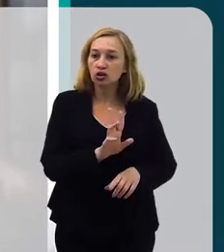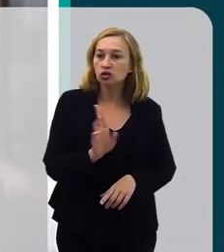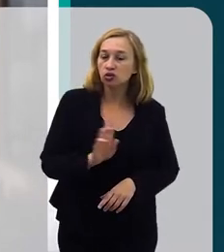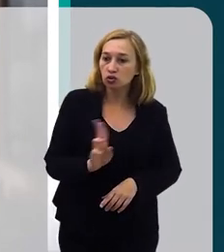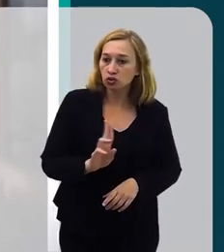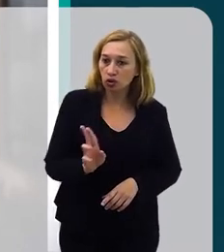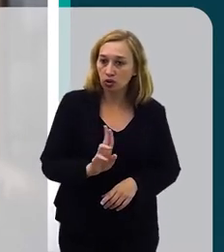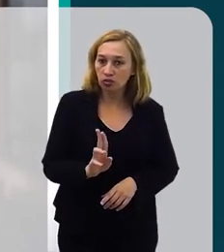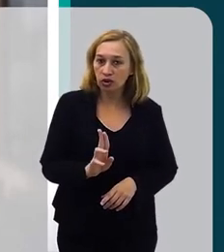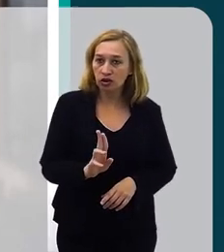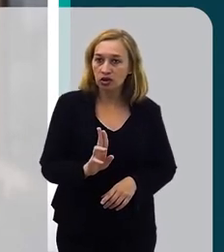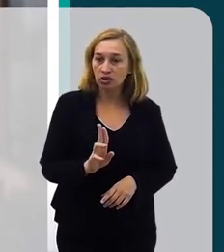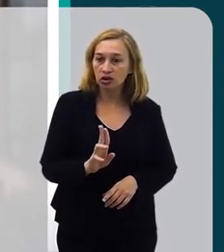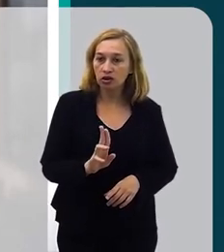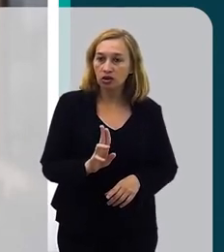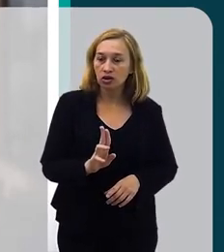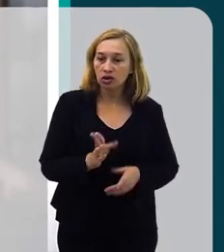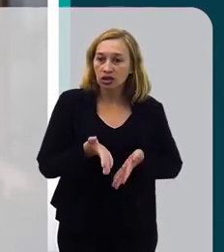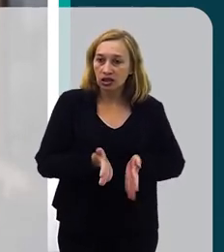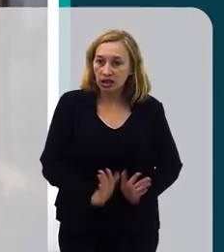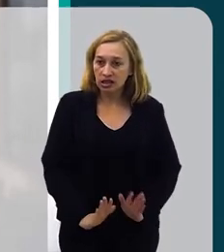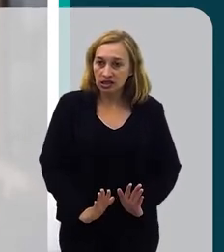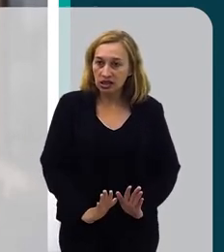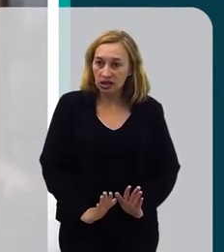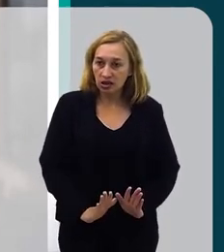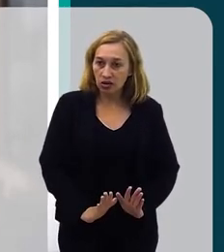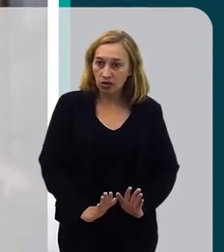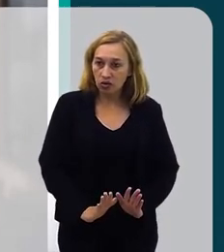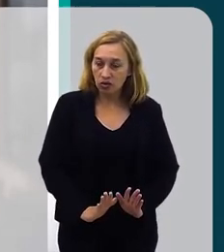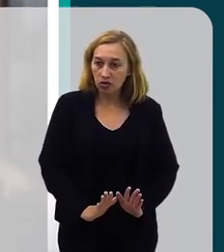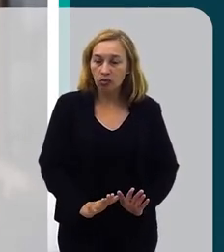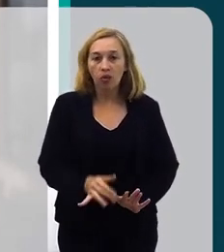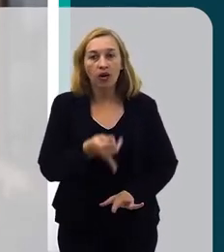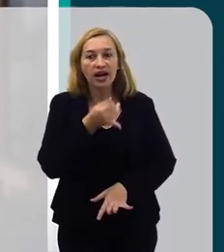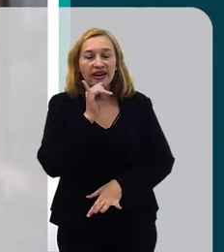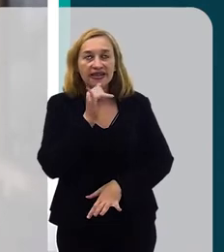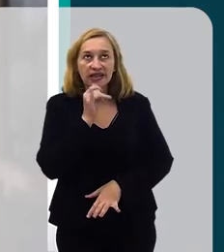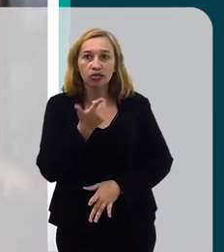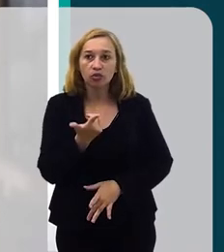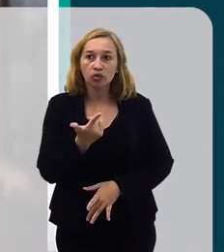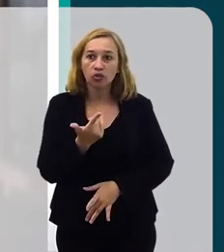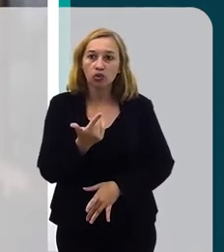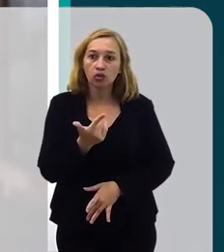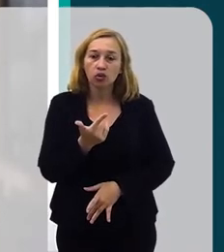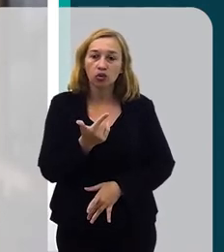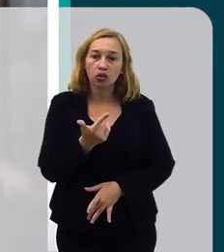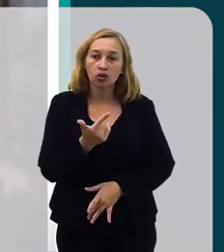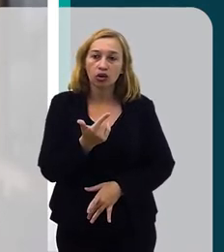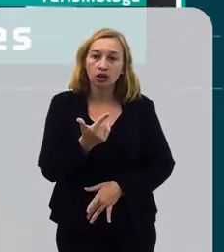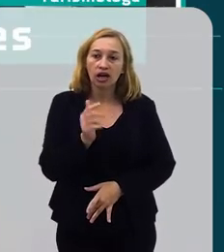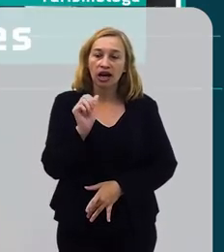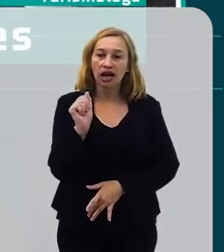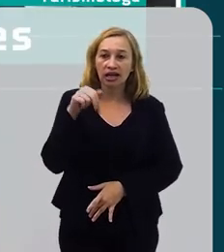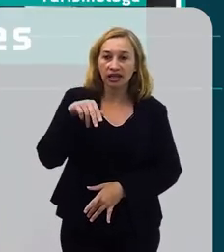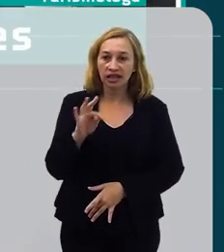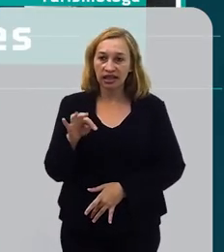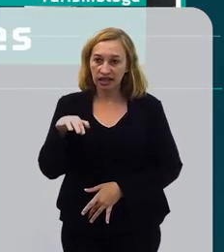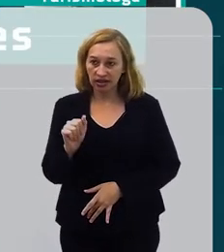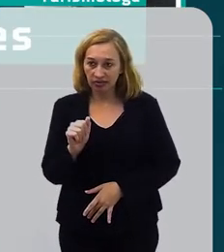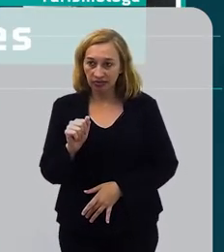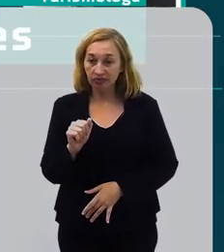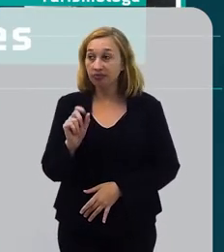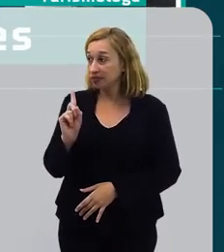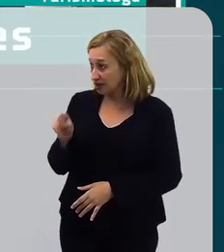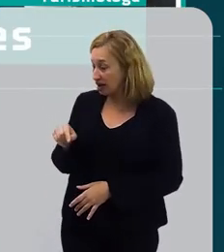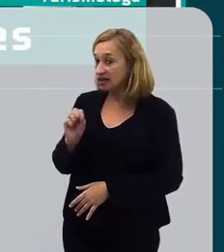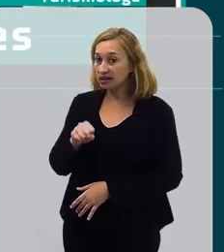nome social e do nome retificado, né? O nome Isso. social seria como, por exemplo, a